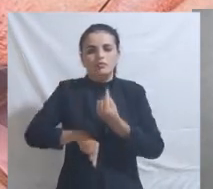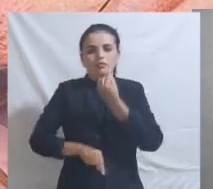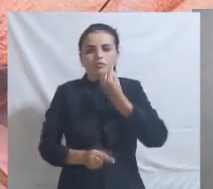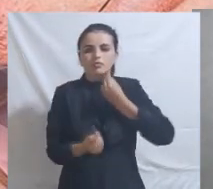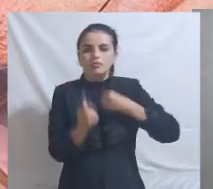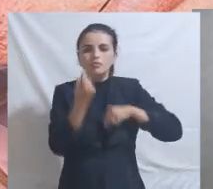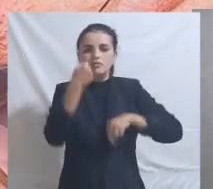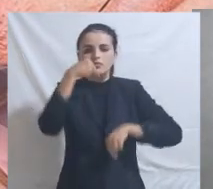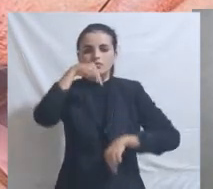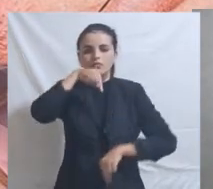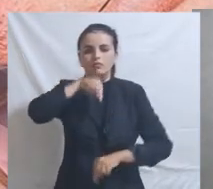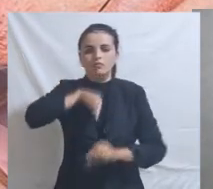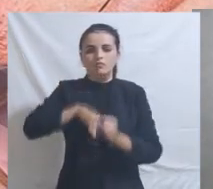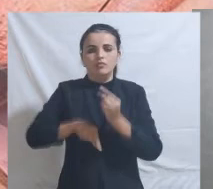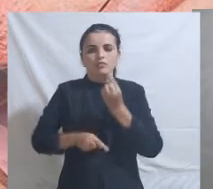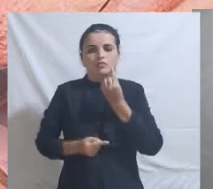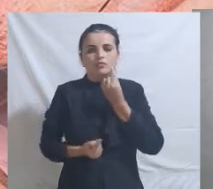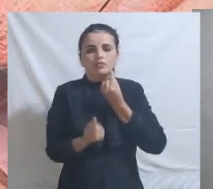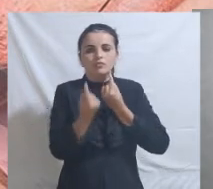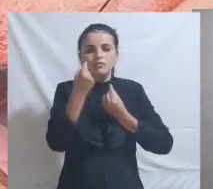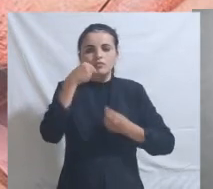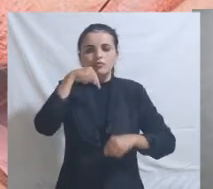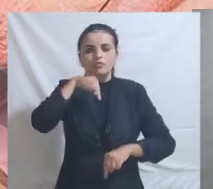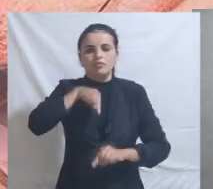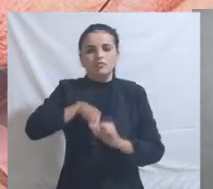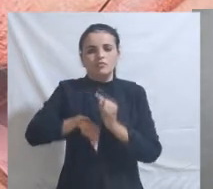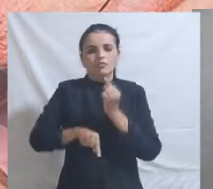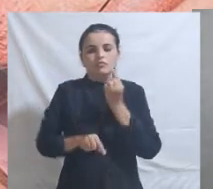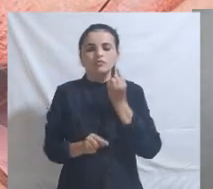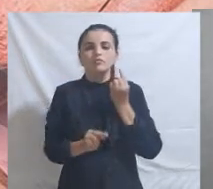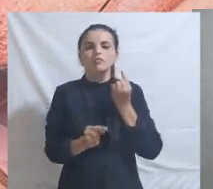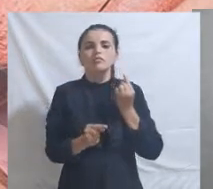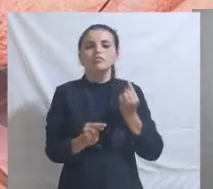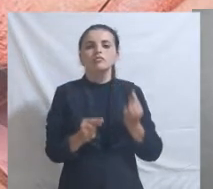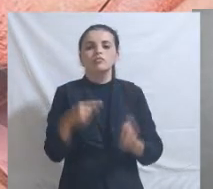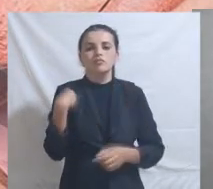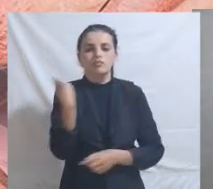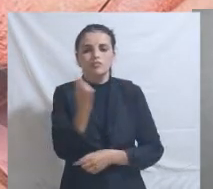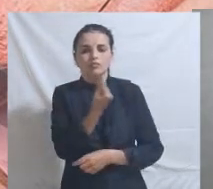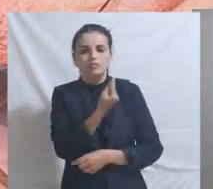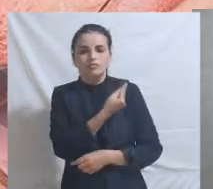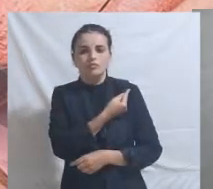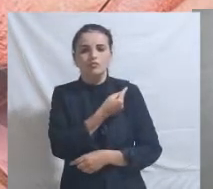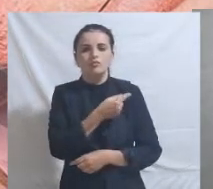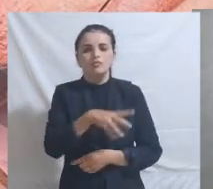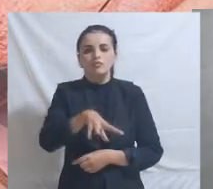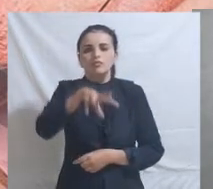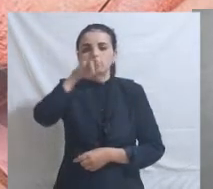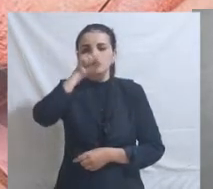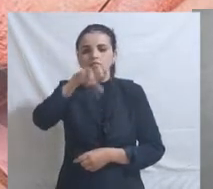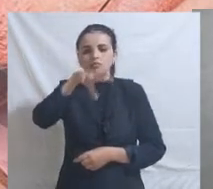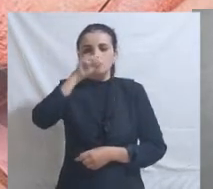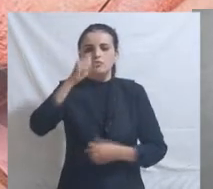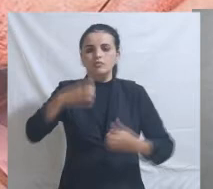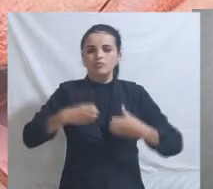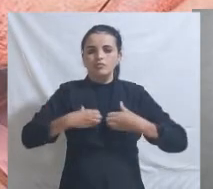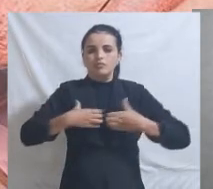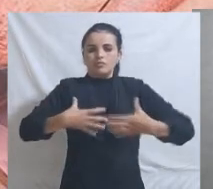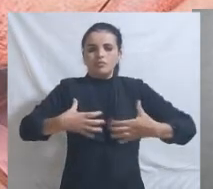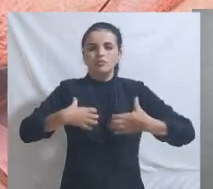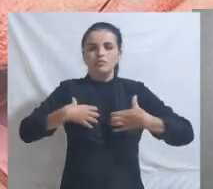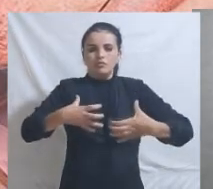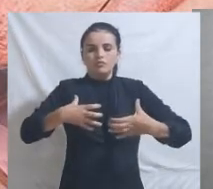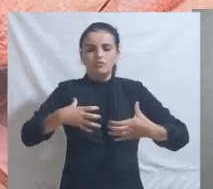respiratório, ele é o nosso é chamado da nossa respiração pulmonar. A gente tem vários